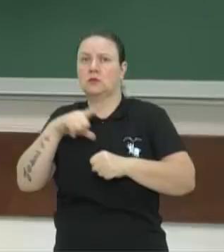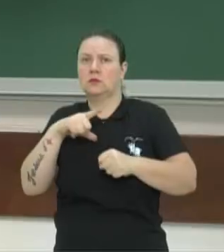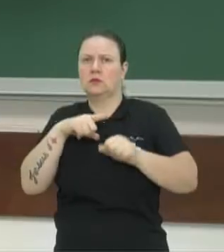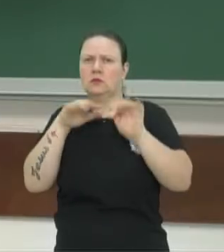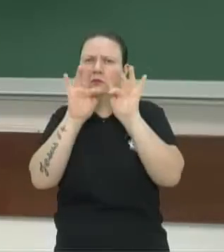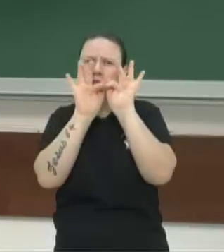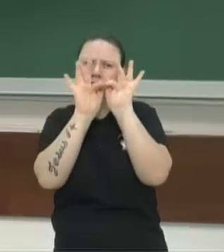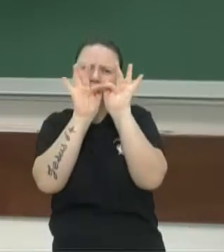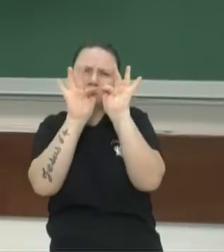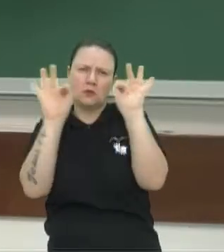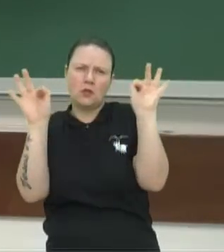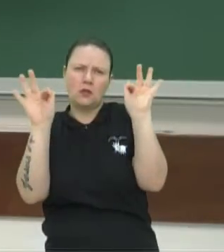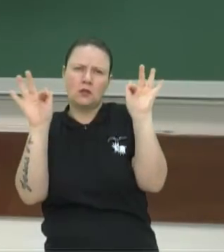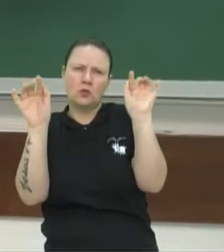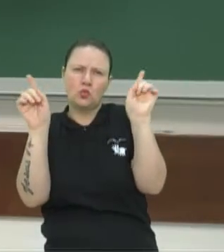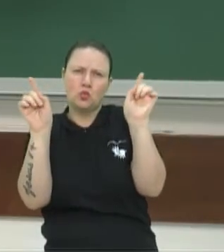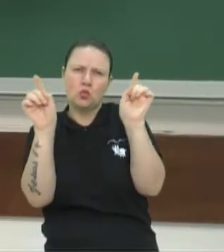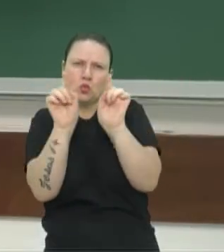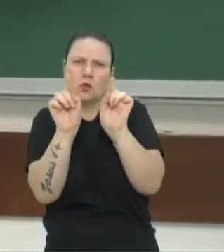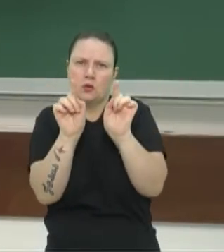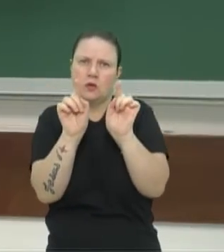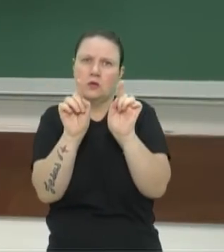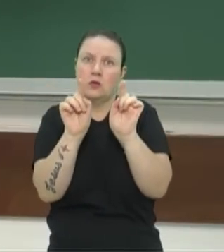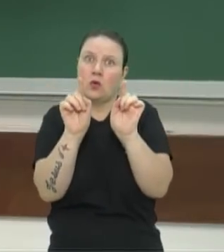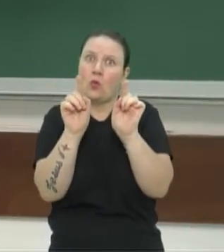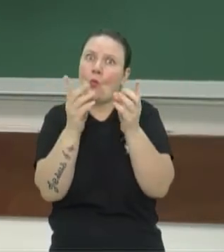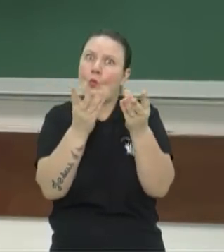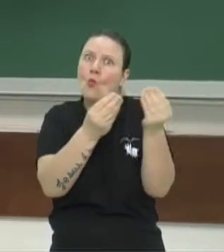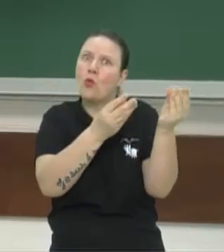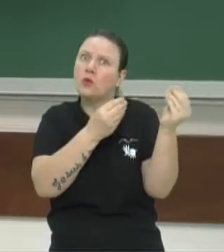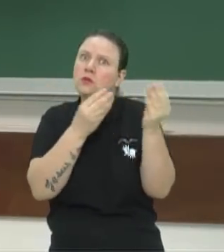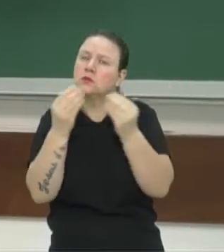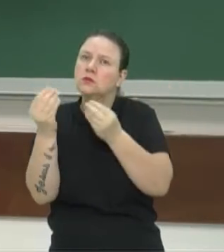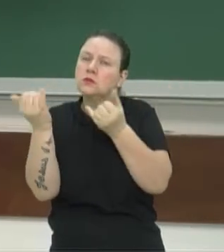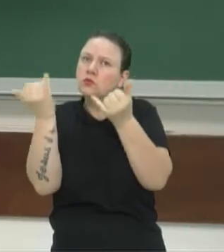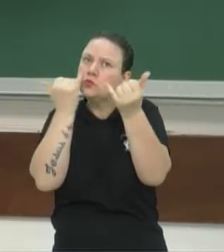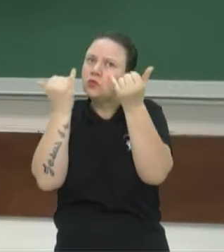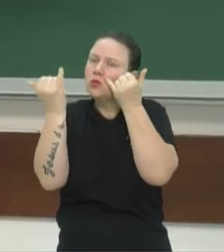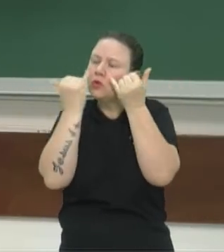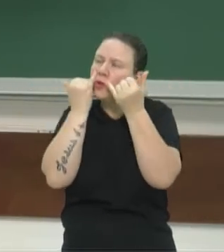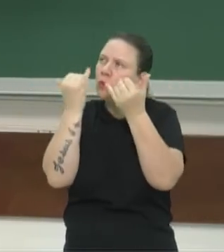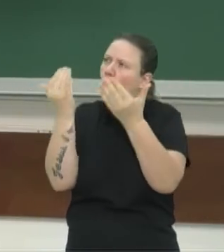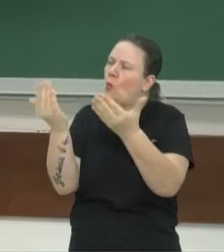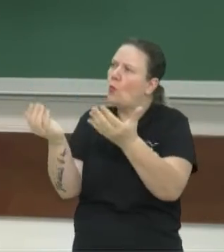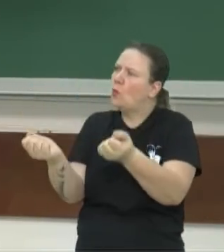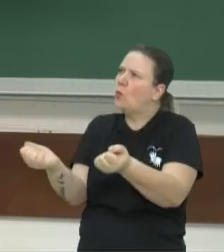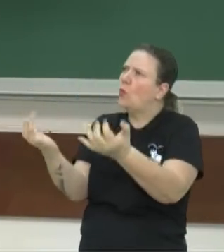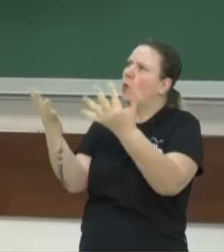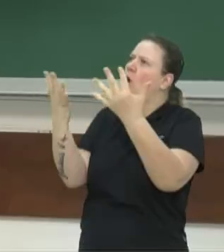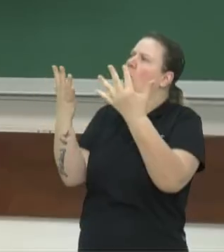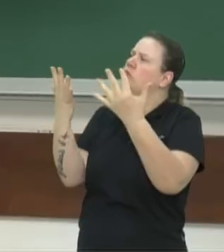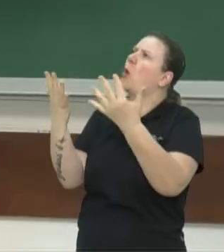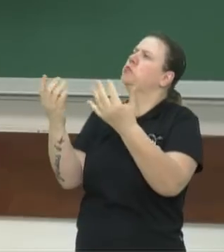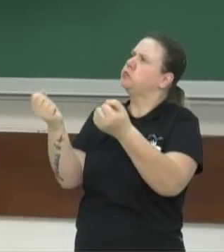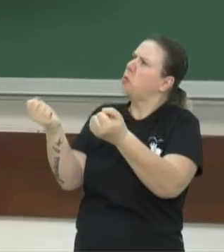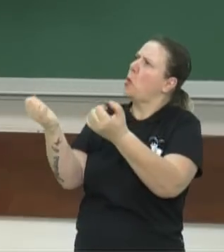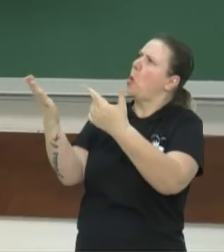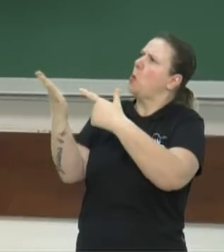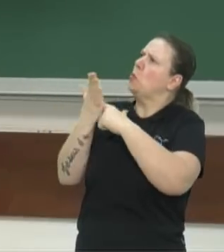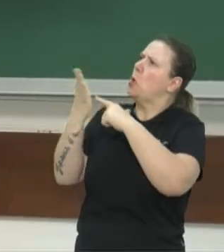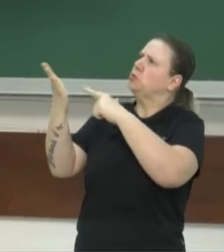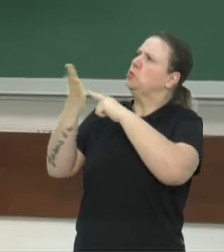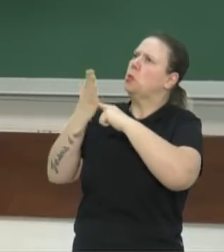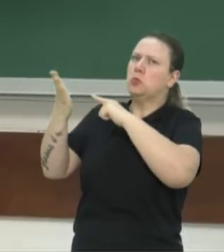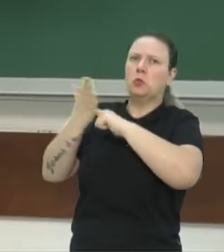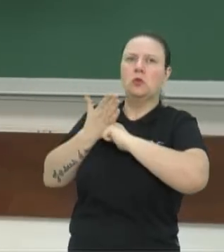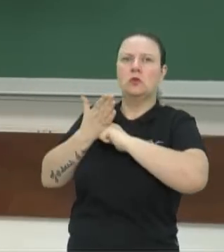pedacinho escrito. E olha quanta coisa nós analisamos a partir desse texto. Então, a maioria das significações